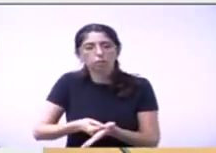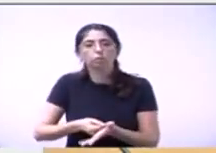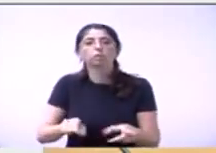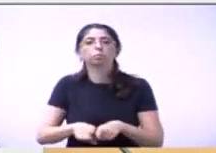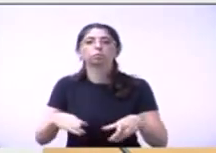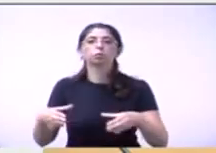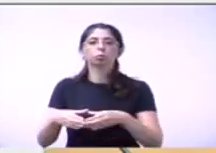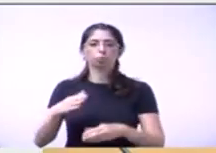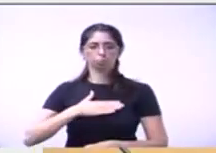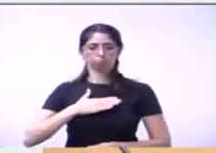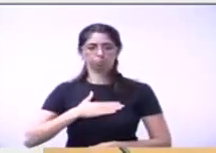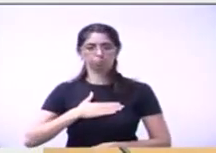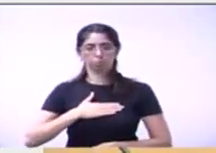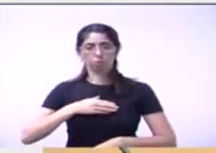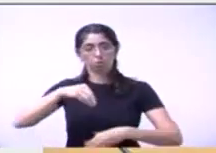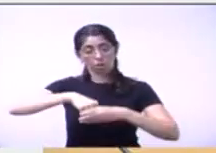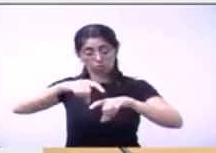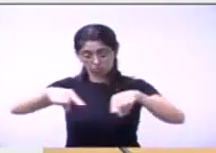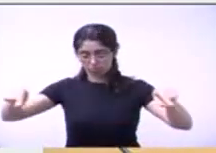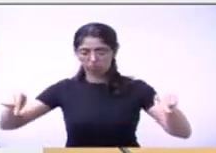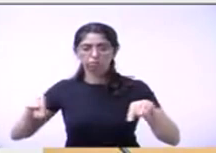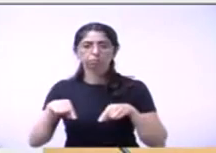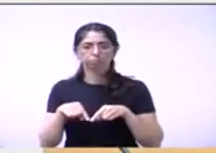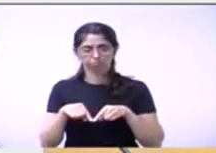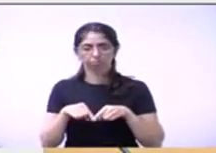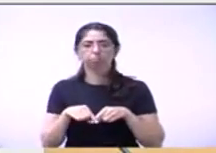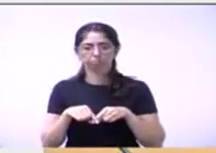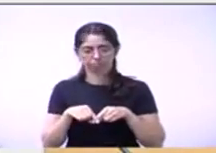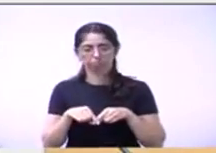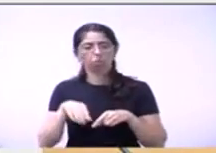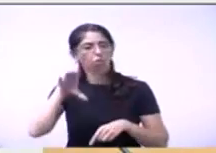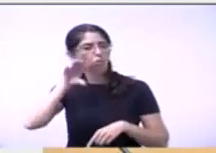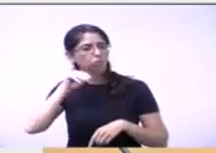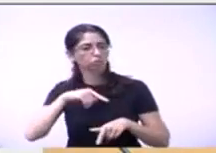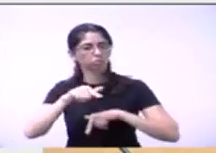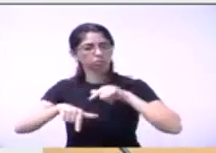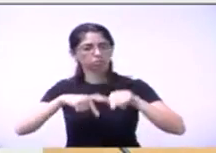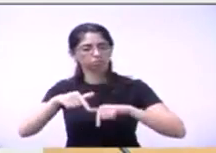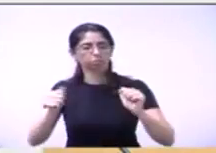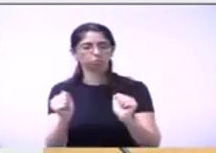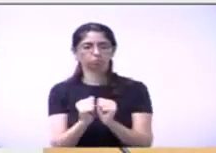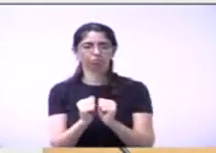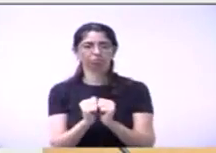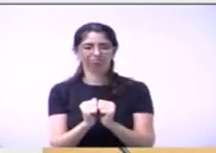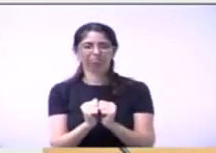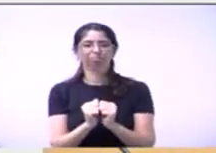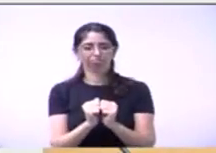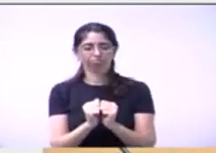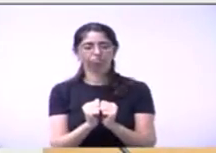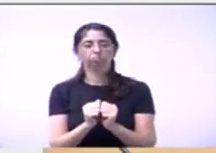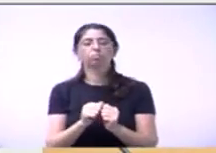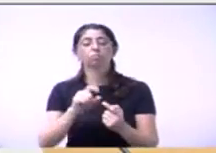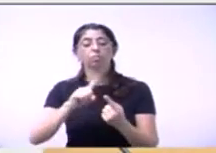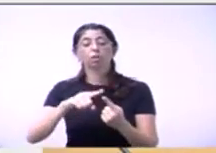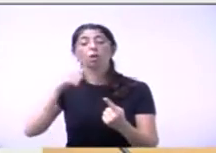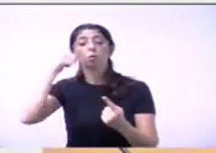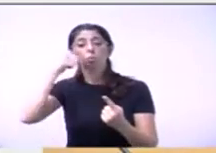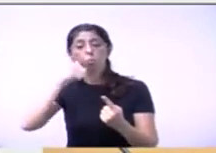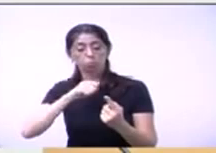me apoiado integralmente, me orientado, e as pessoas, homens e mulheres, que acreditam nesse